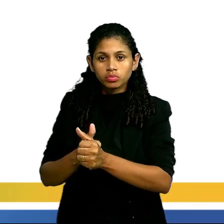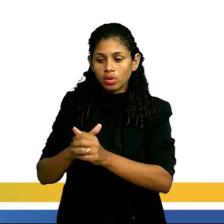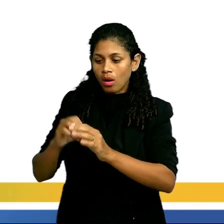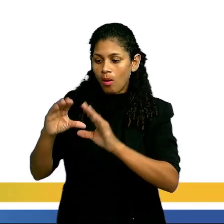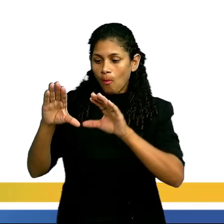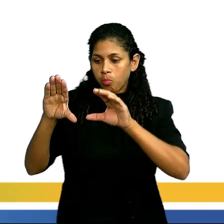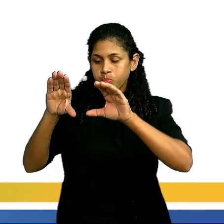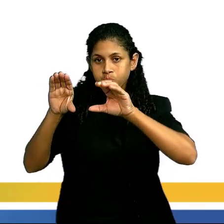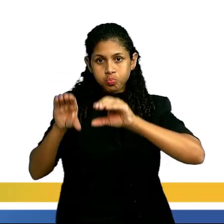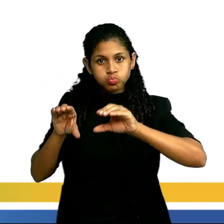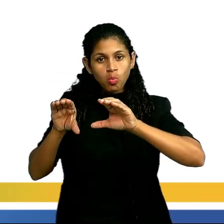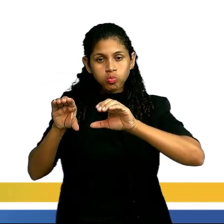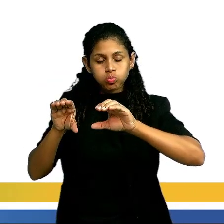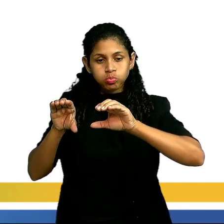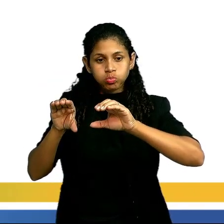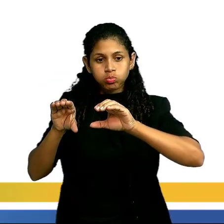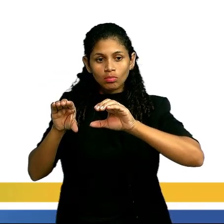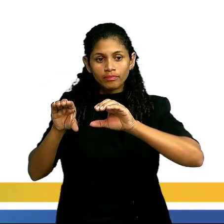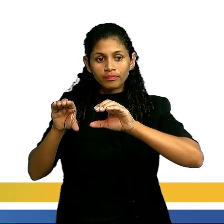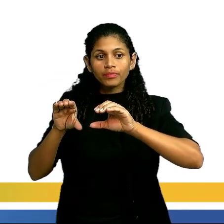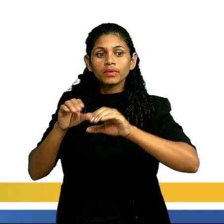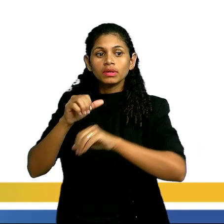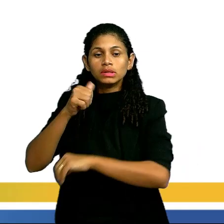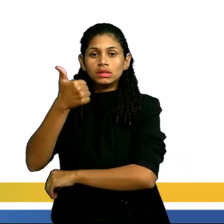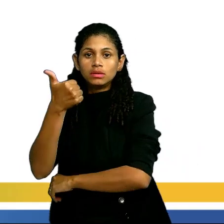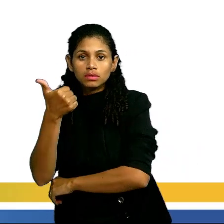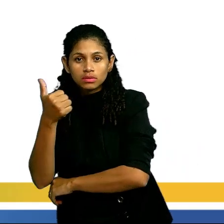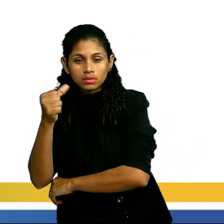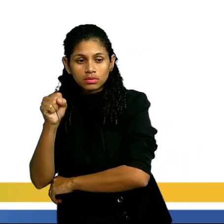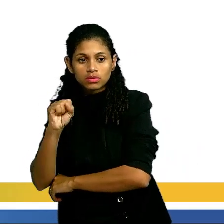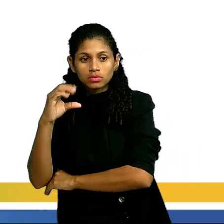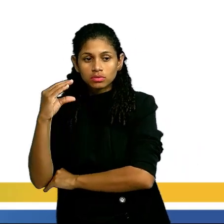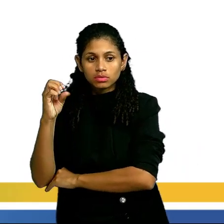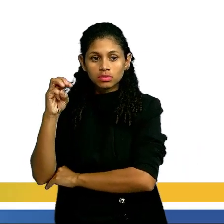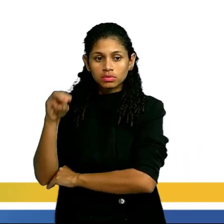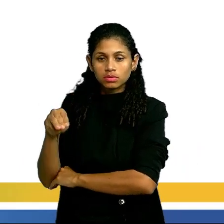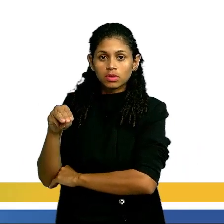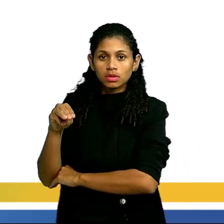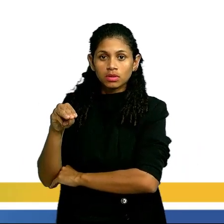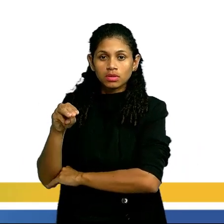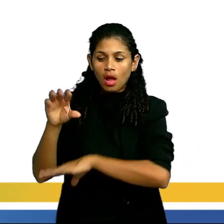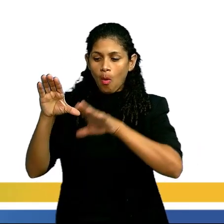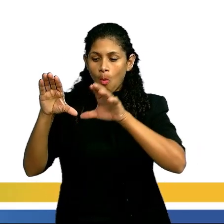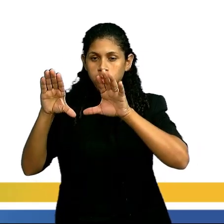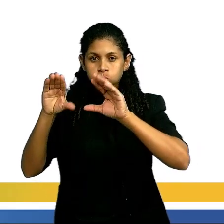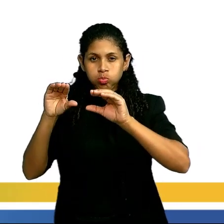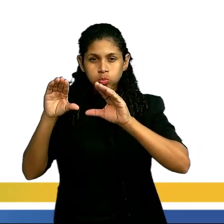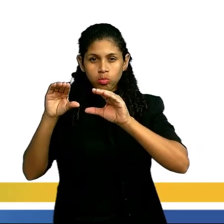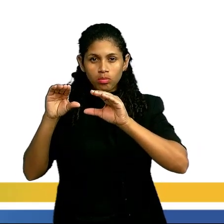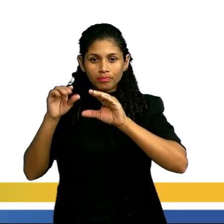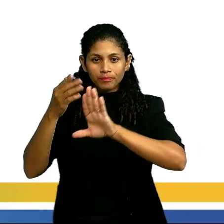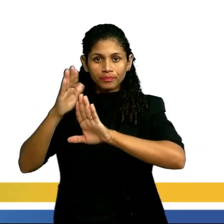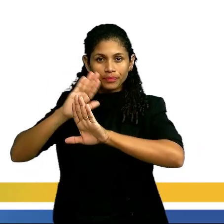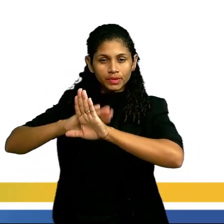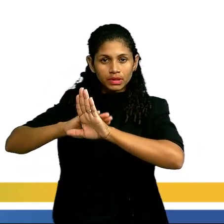18 centímetros e a da almofada do encosto é de 10 centímetros.